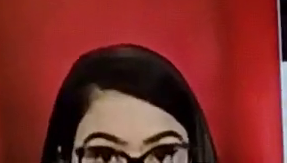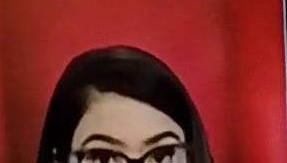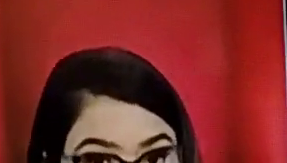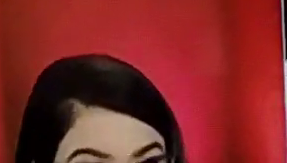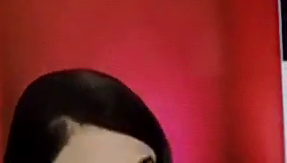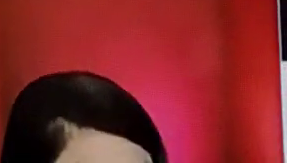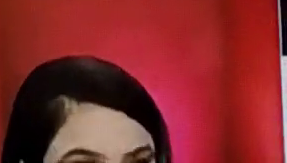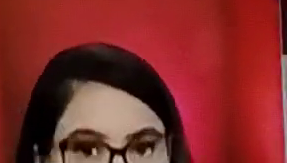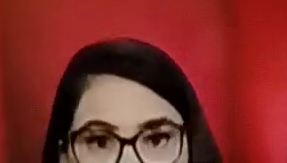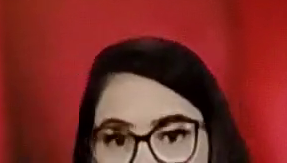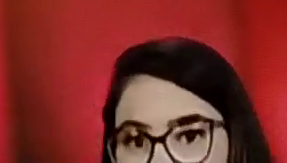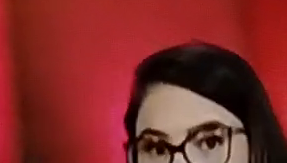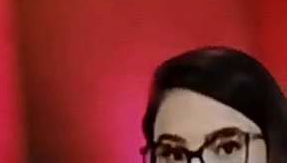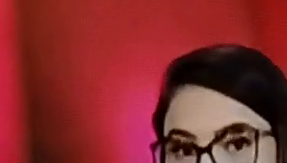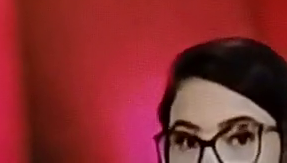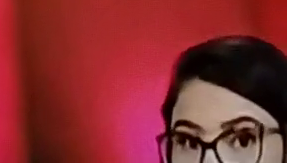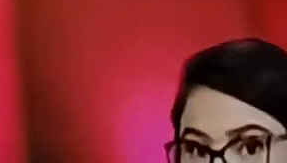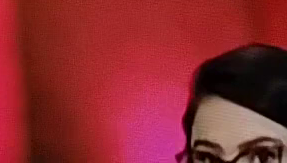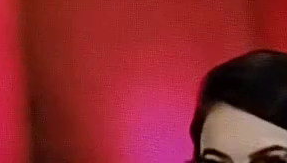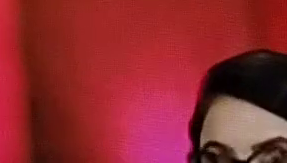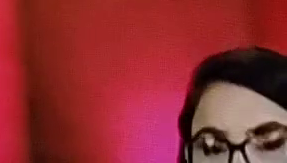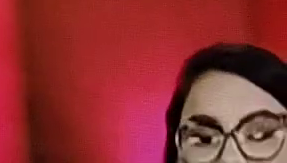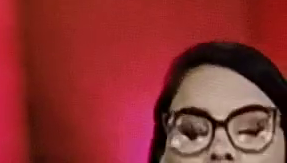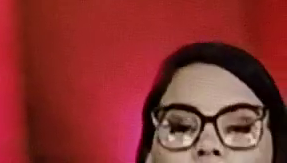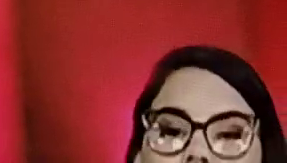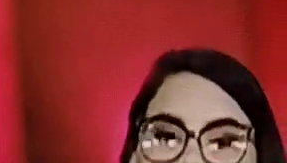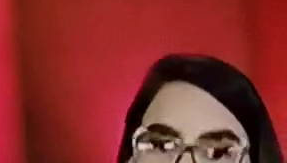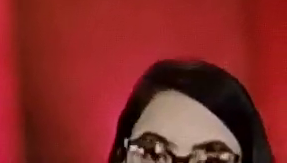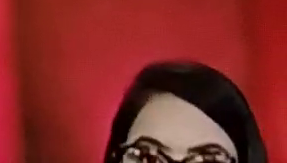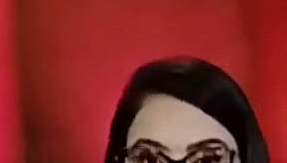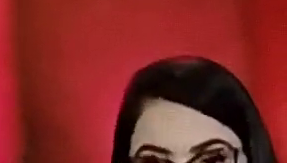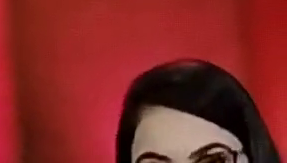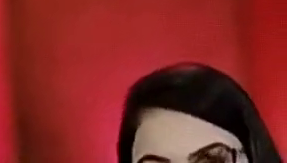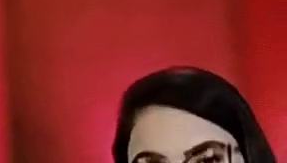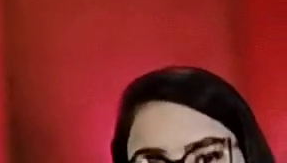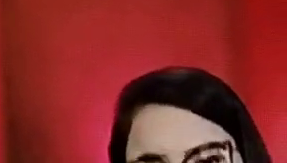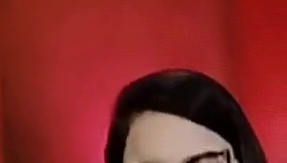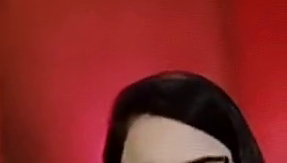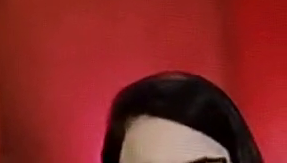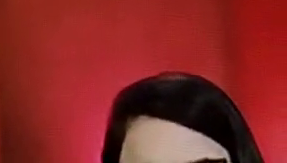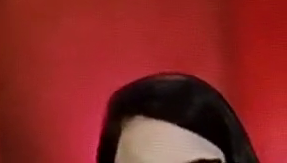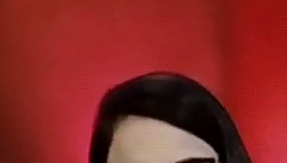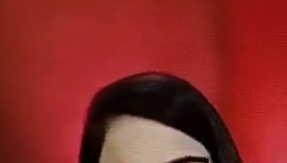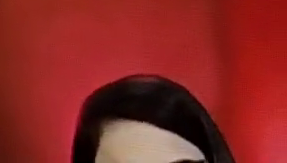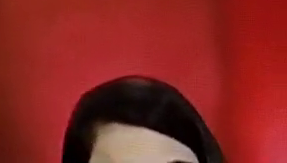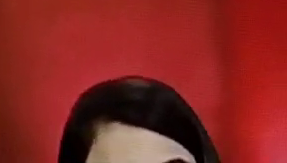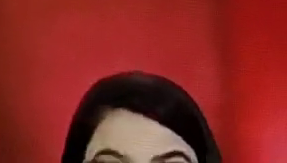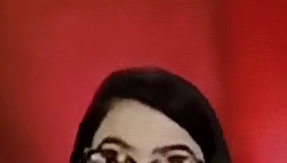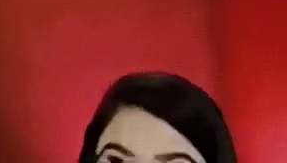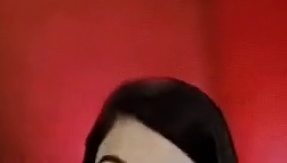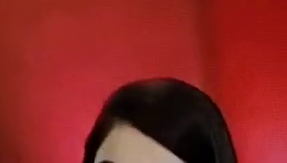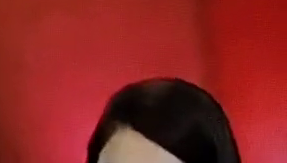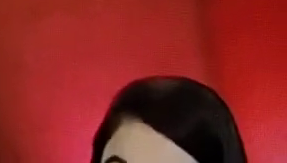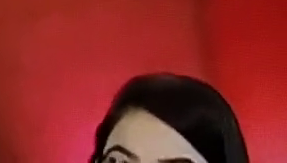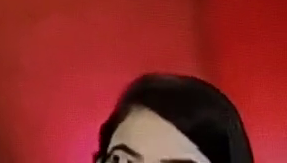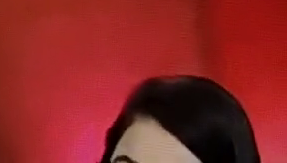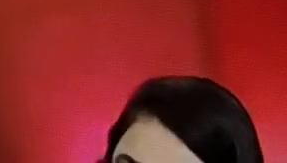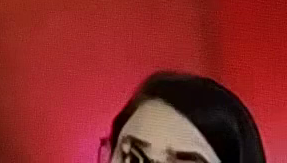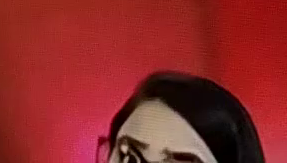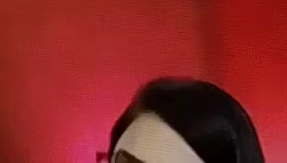2015. Na época, o relator do caso era o ministro Marco Aurélio, que já se aposentou, e ele votou a favor